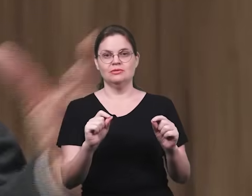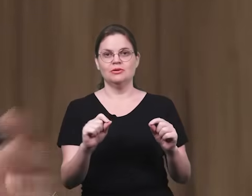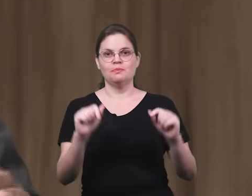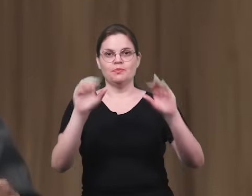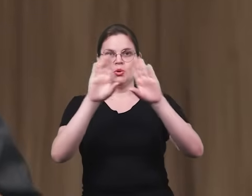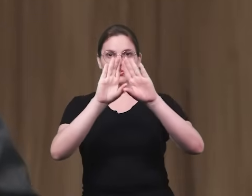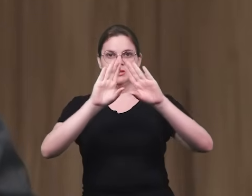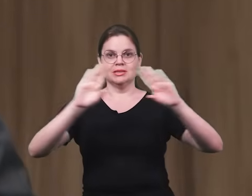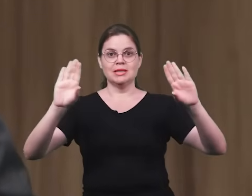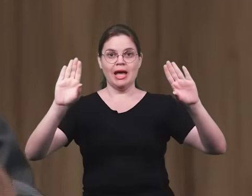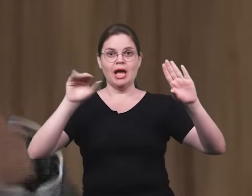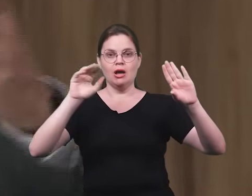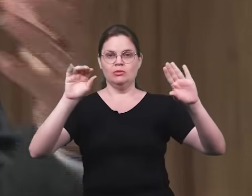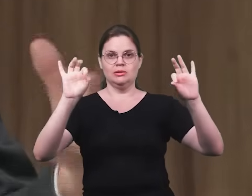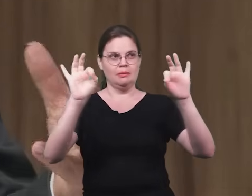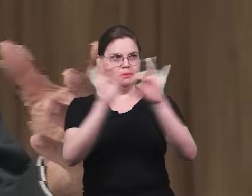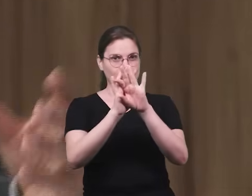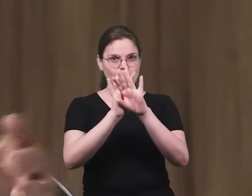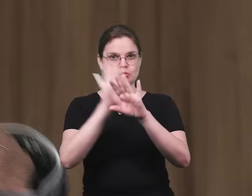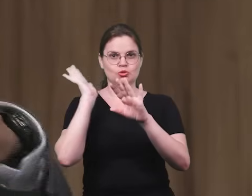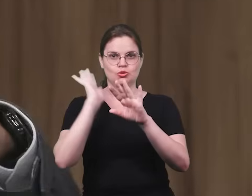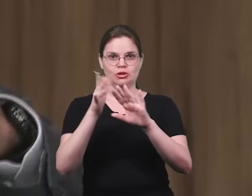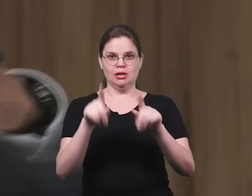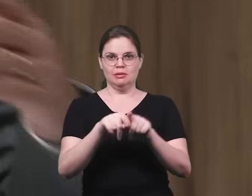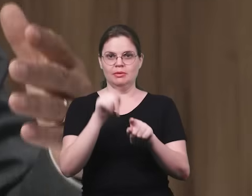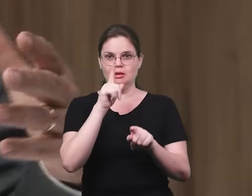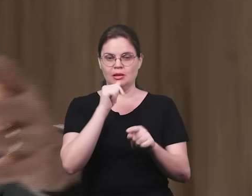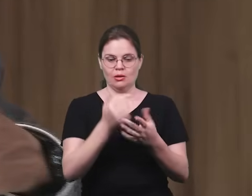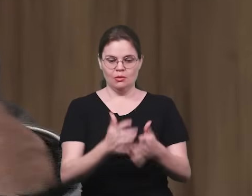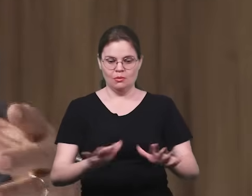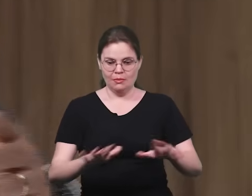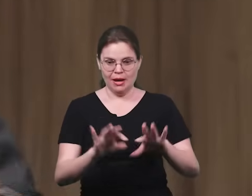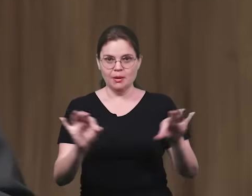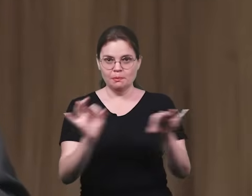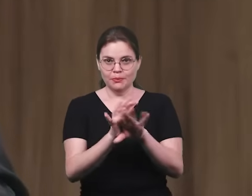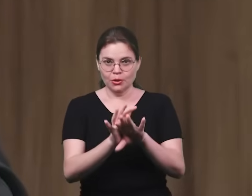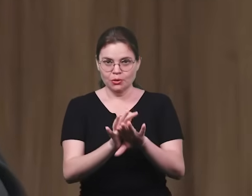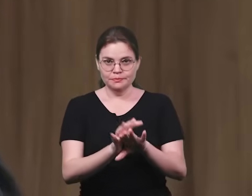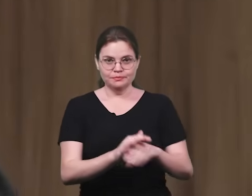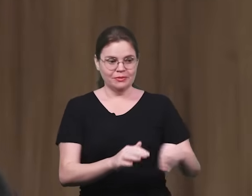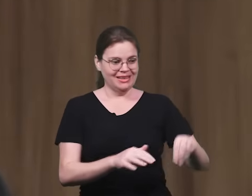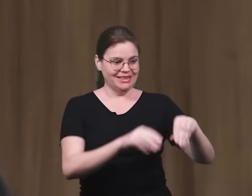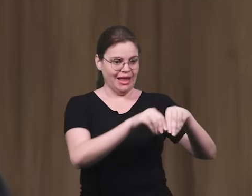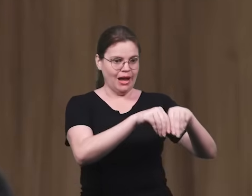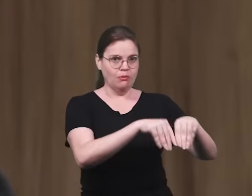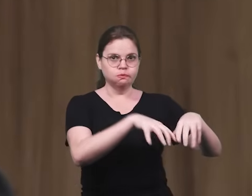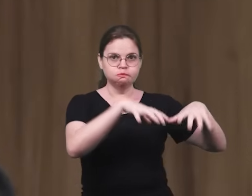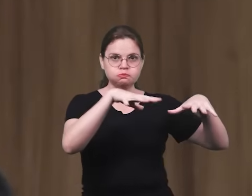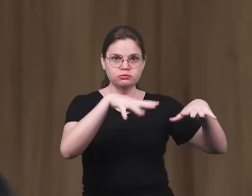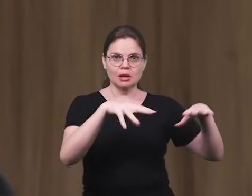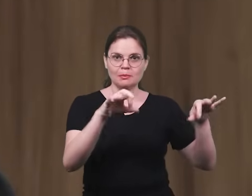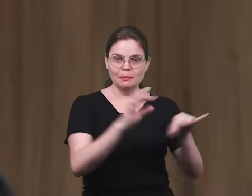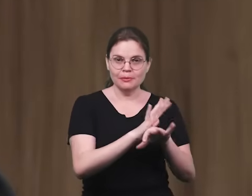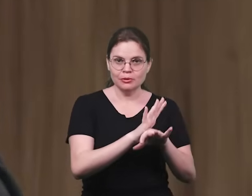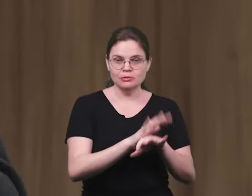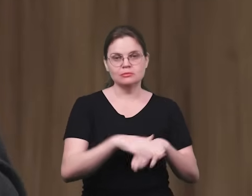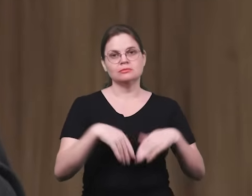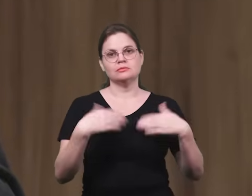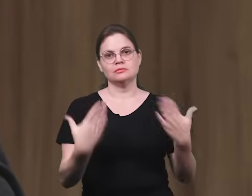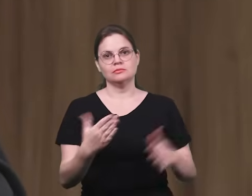céus está criada, como os mares estão criados, então ele agora